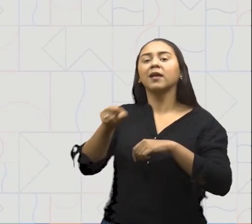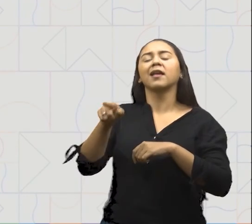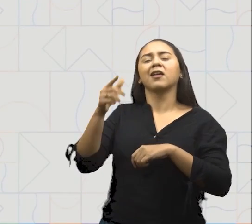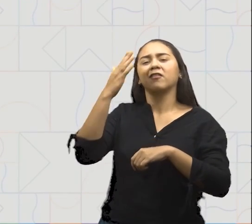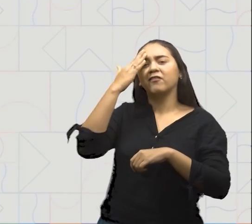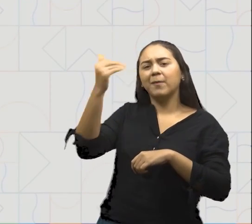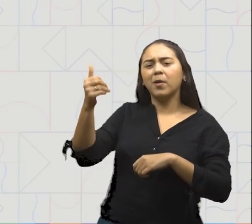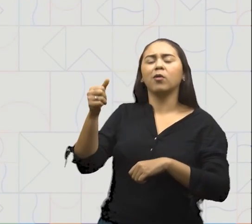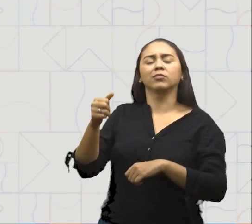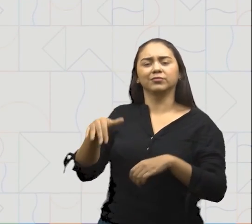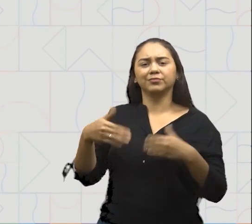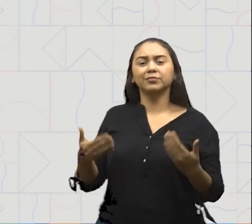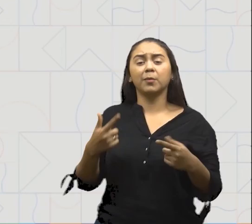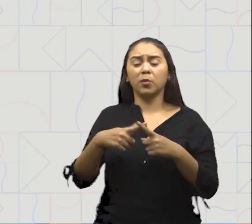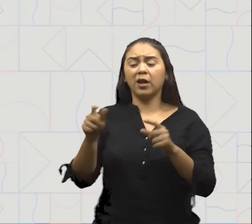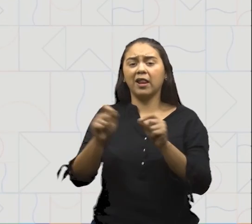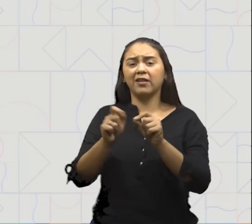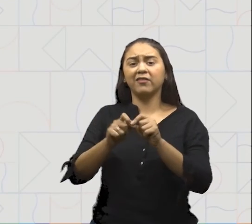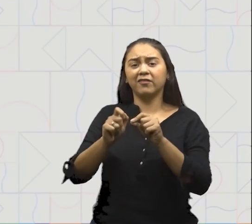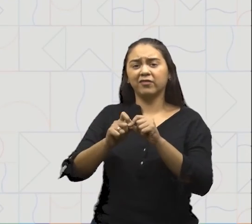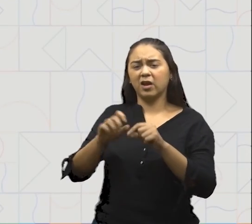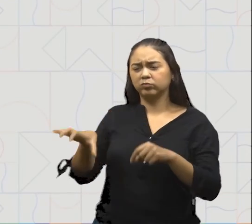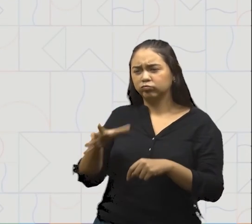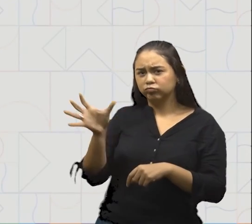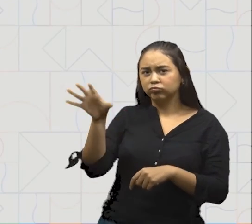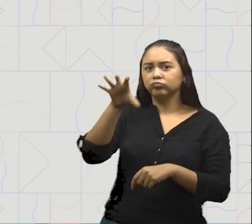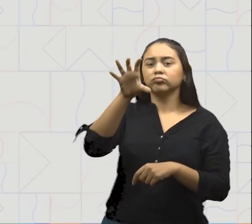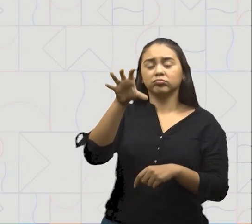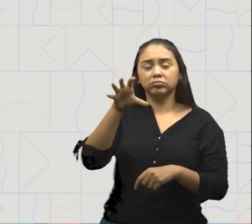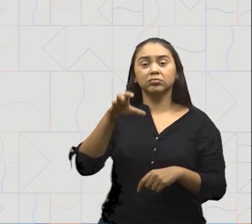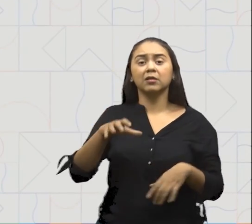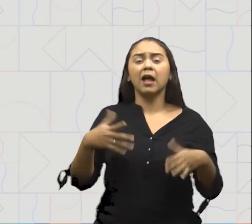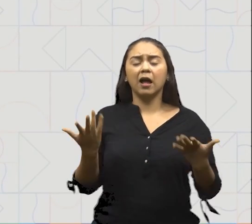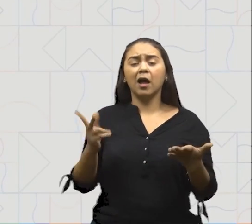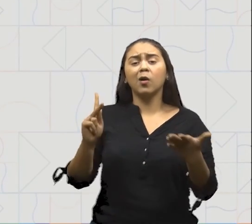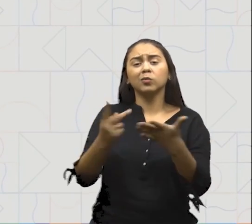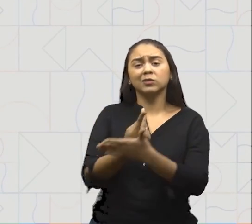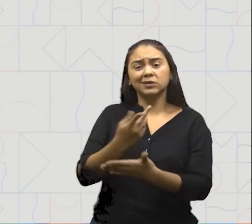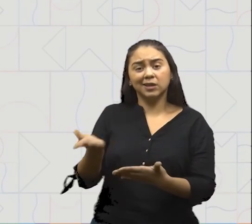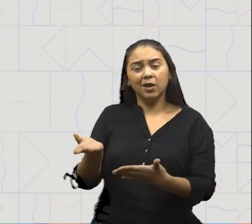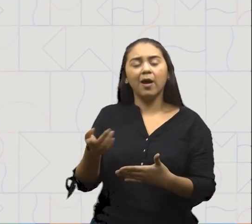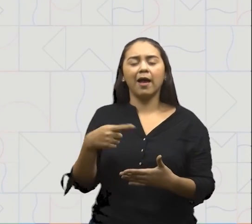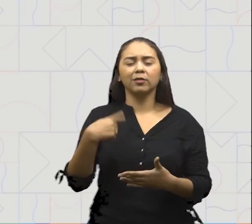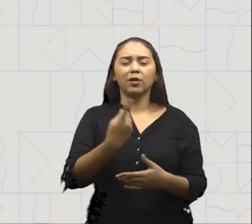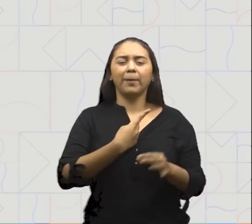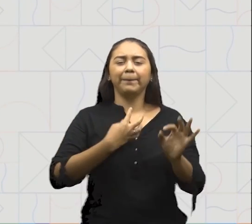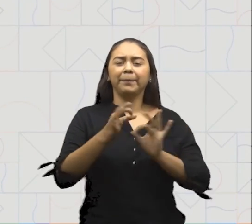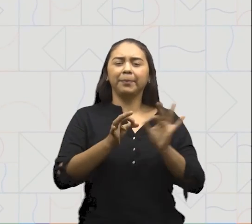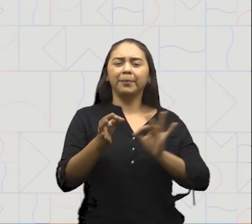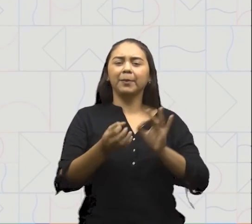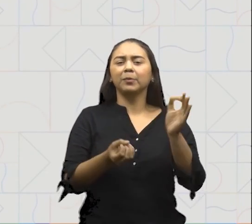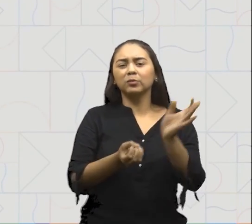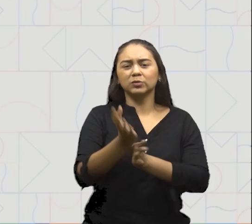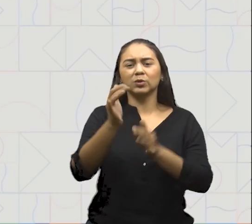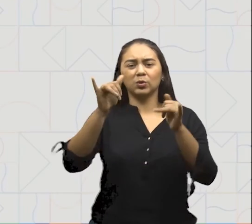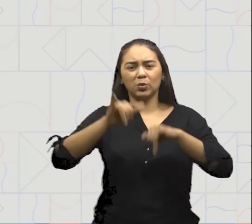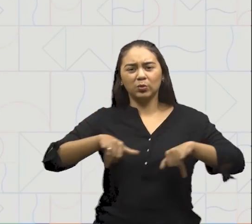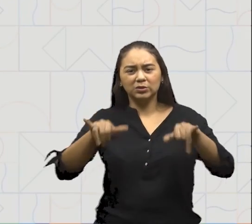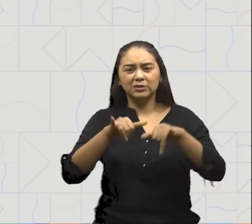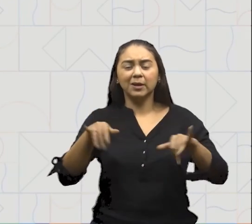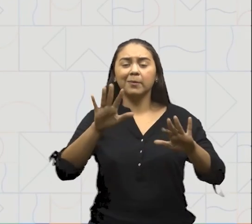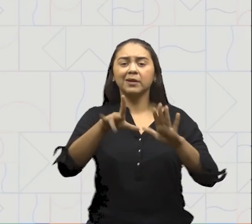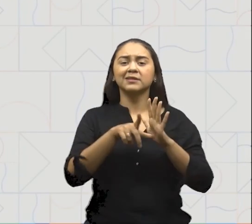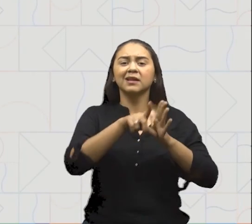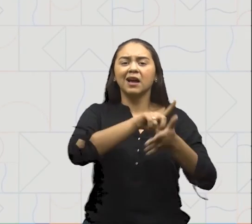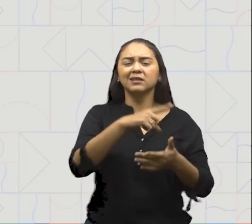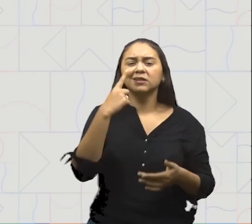um lindo dragão chinês. E a partir desse acontecimento, planejamos e produzimos uma notícia. Antes disso,